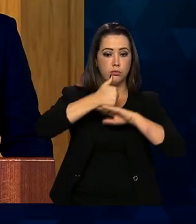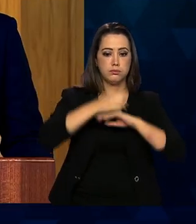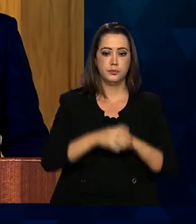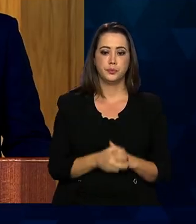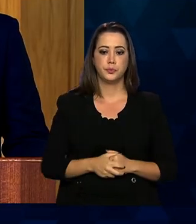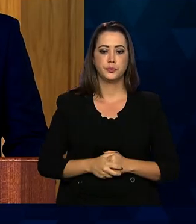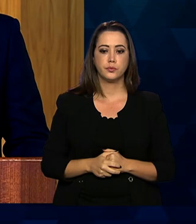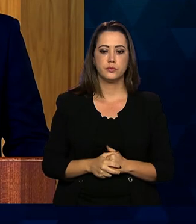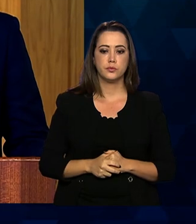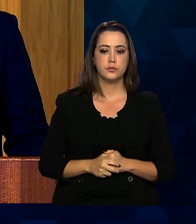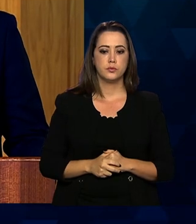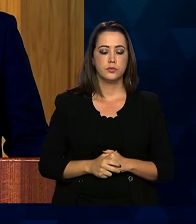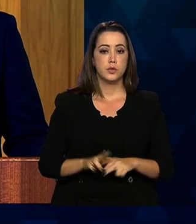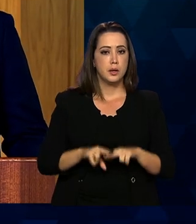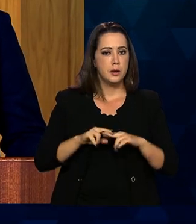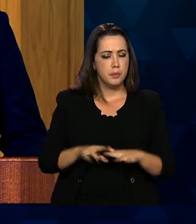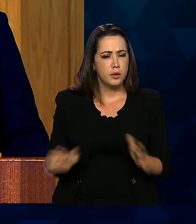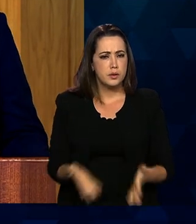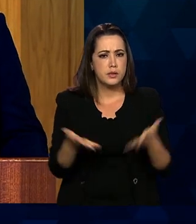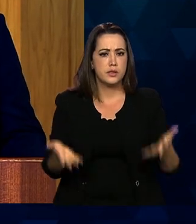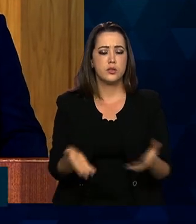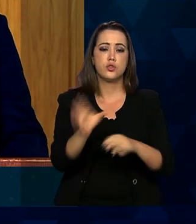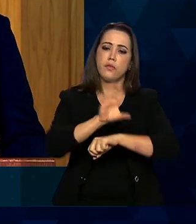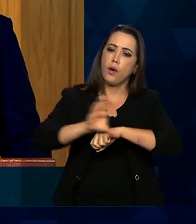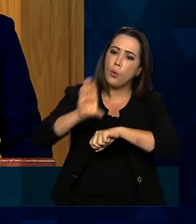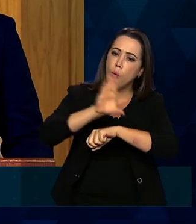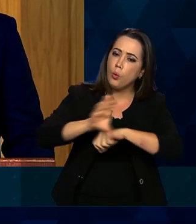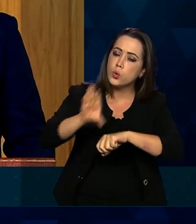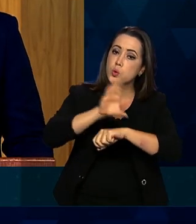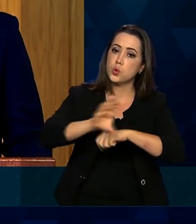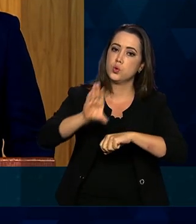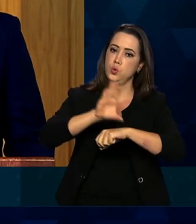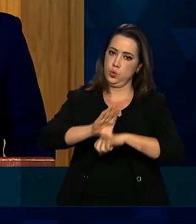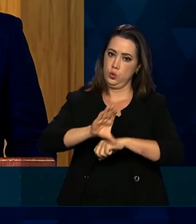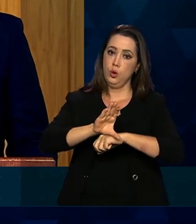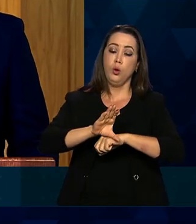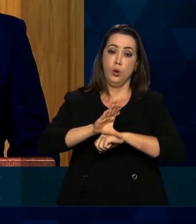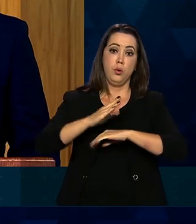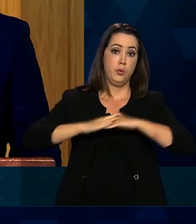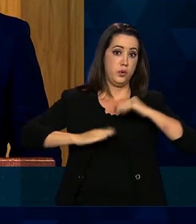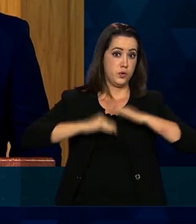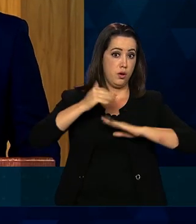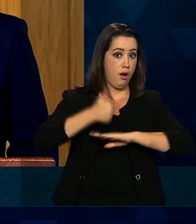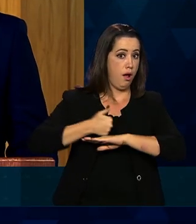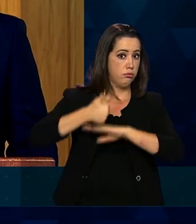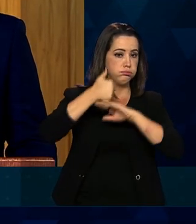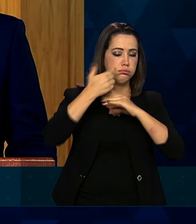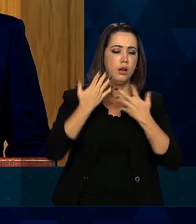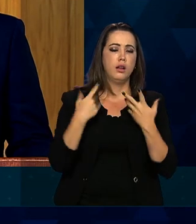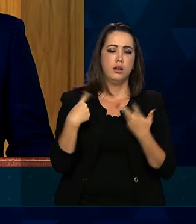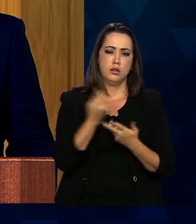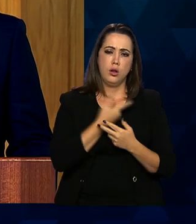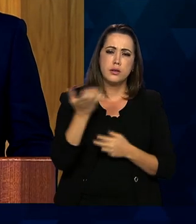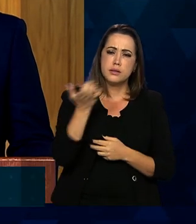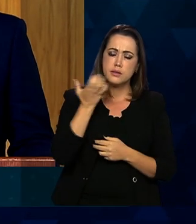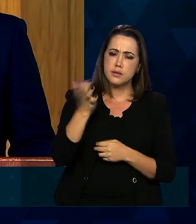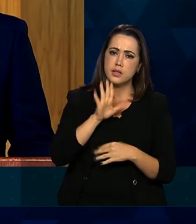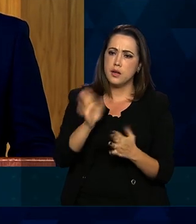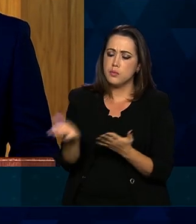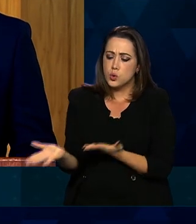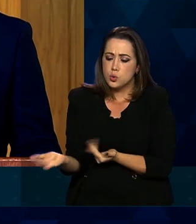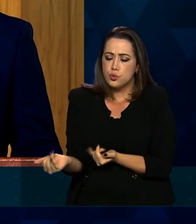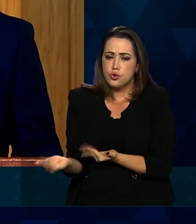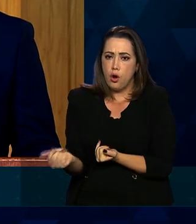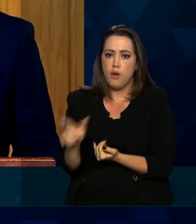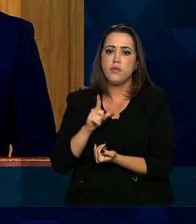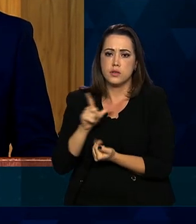Através do incentivo a cursos profissionalizantes, desejamos que os jovens tenham uma ponte ao